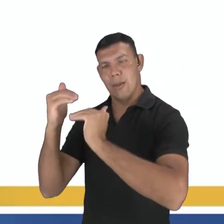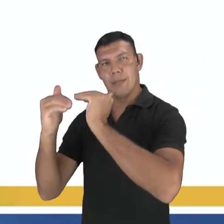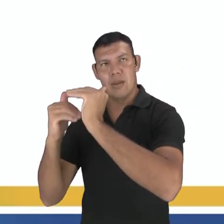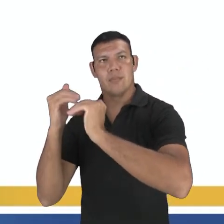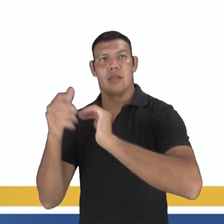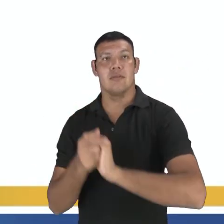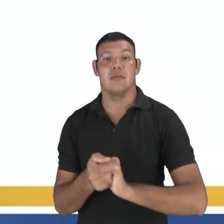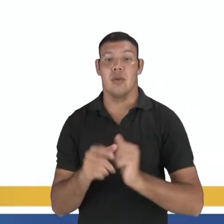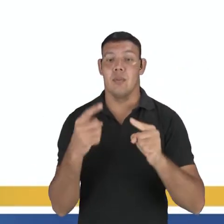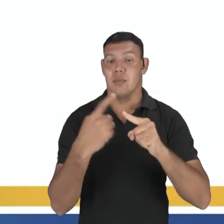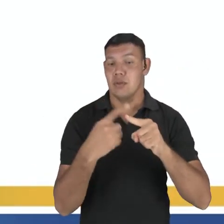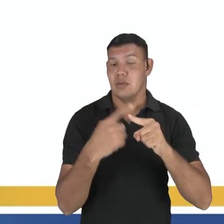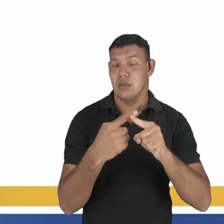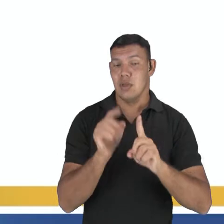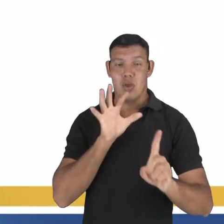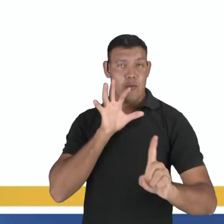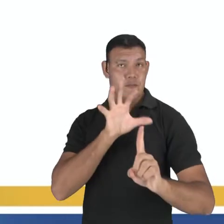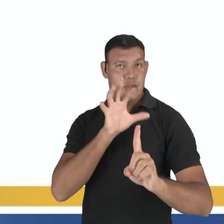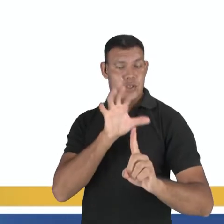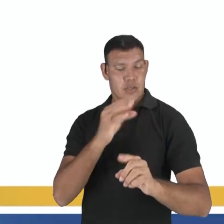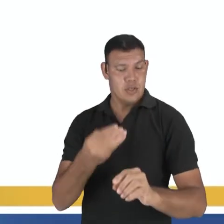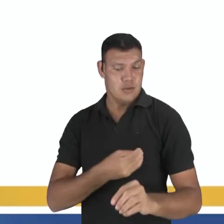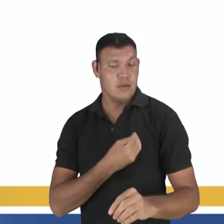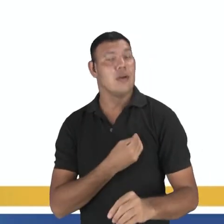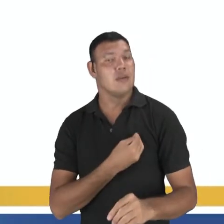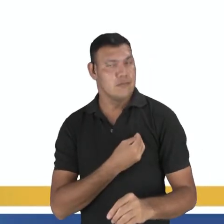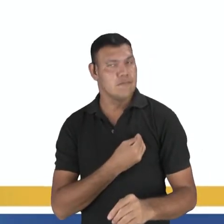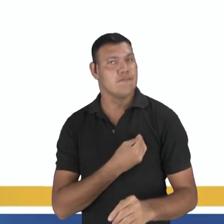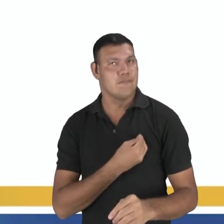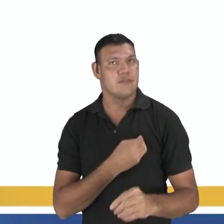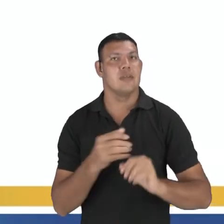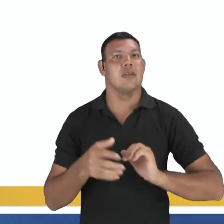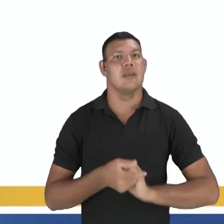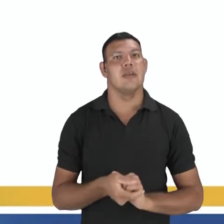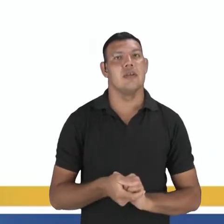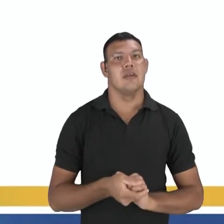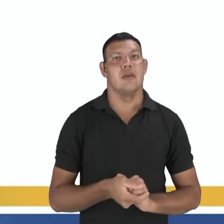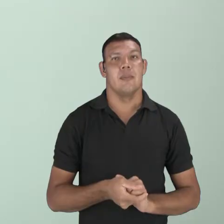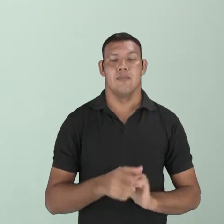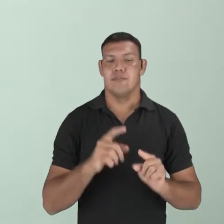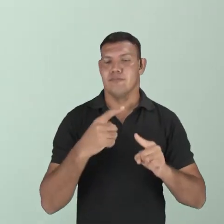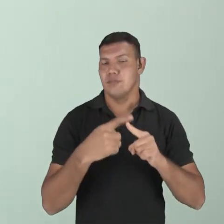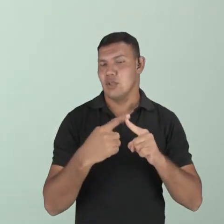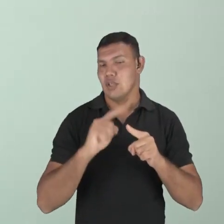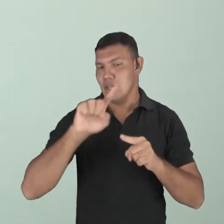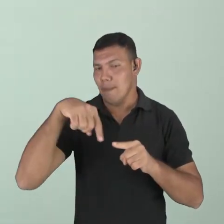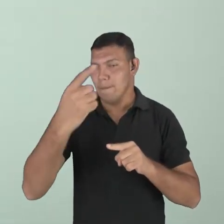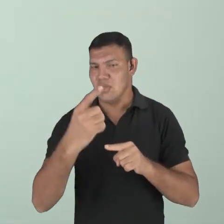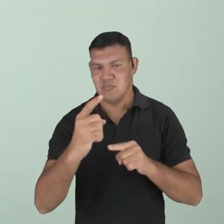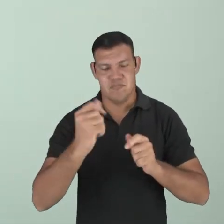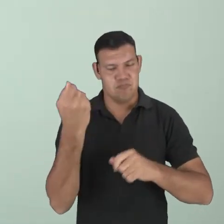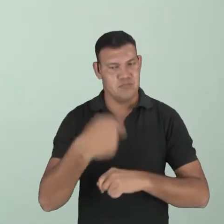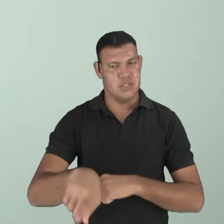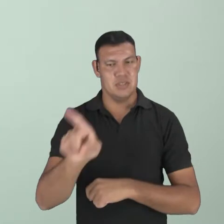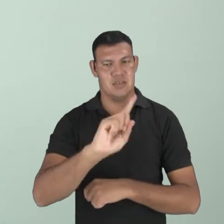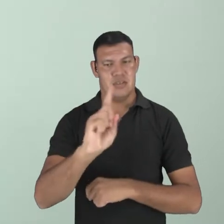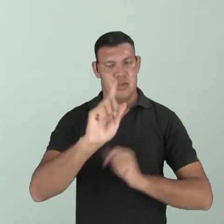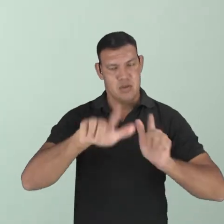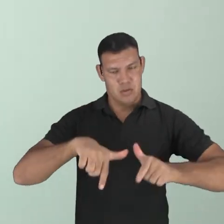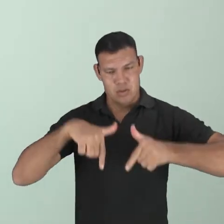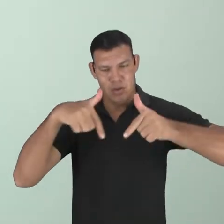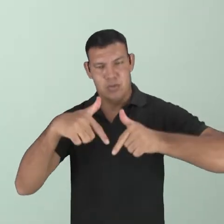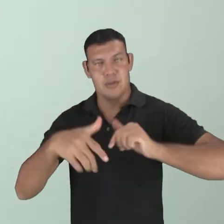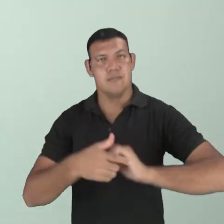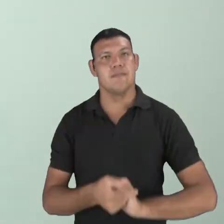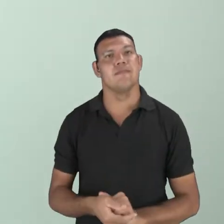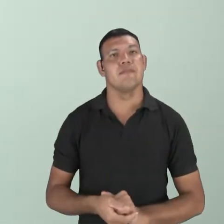forma direta e irreversível, o meio ambiente não precisará mais de defensores. E aí, pessoal, uma outra